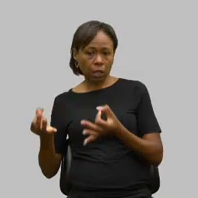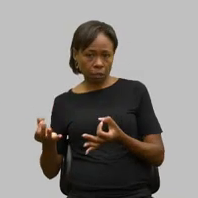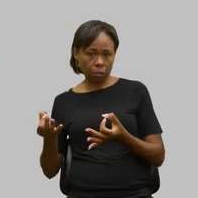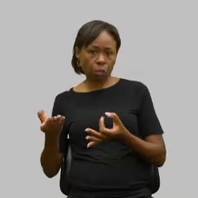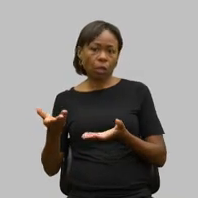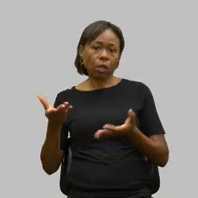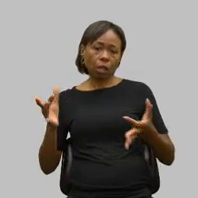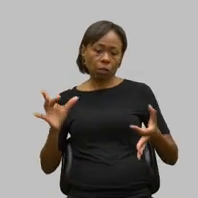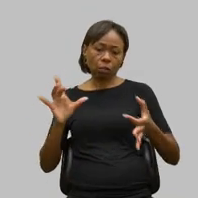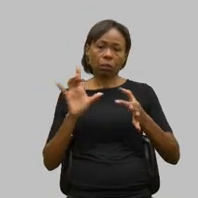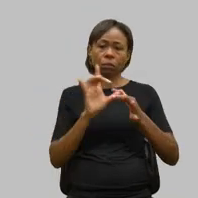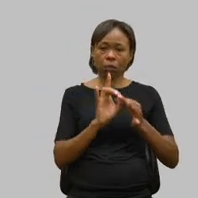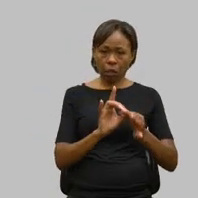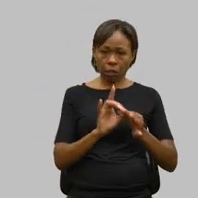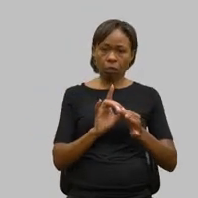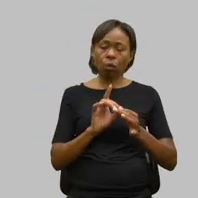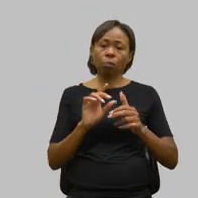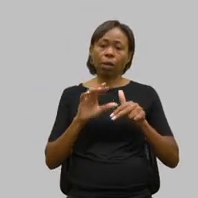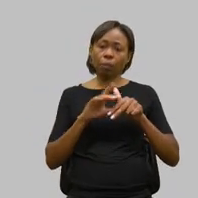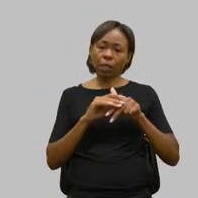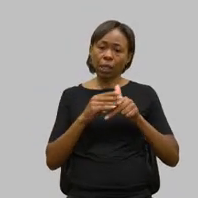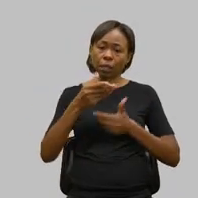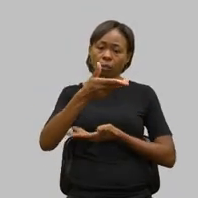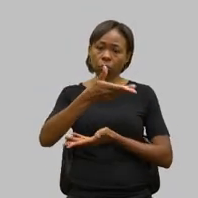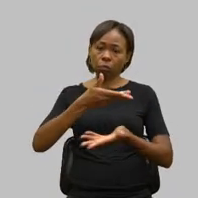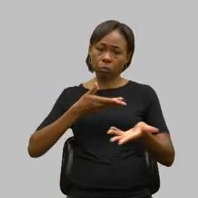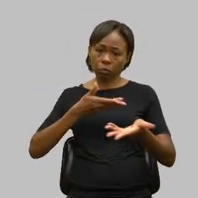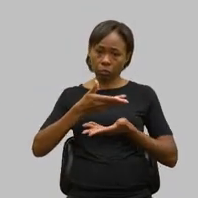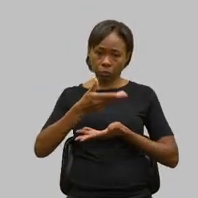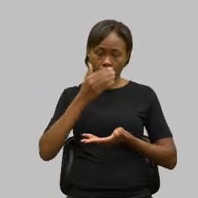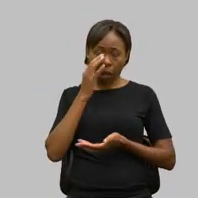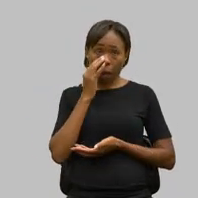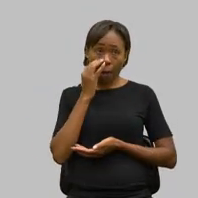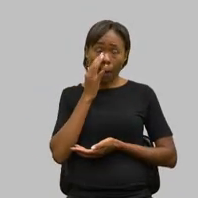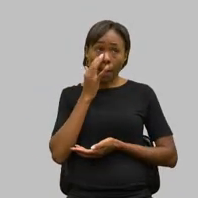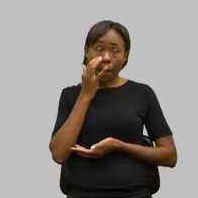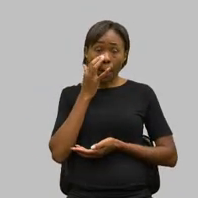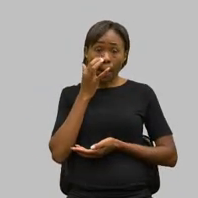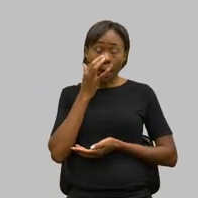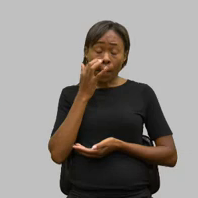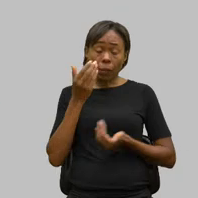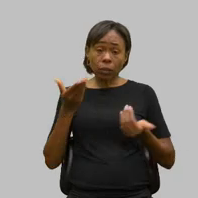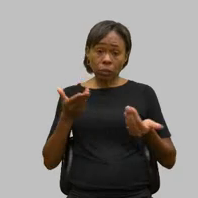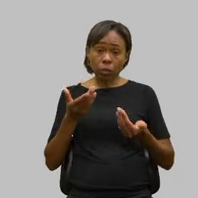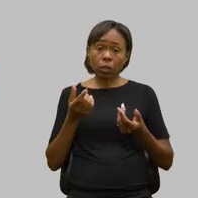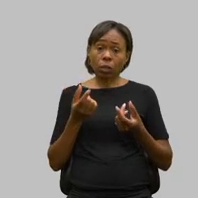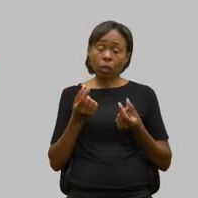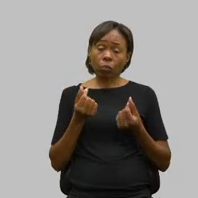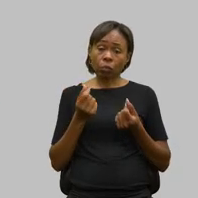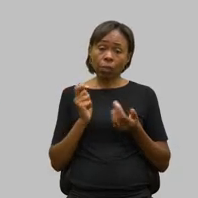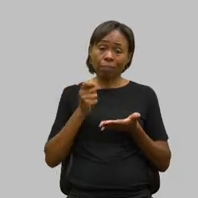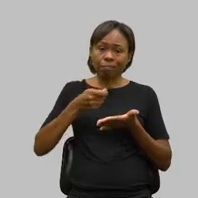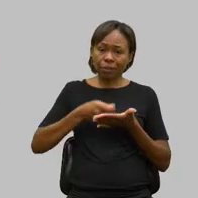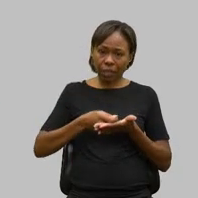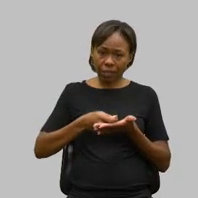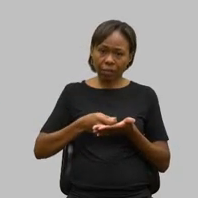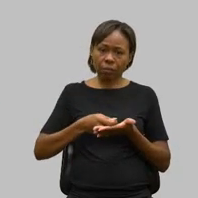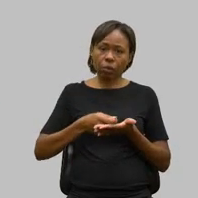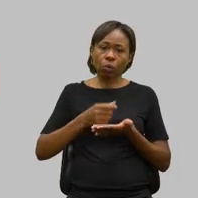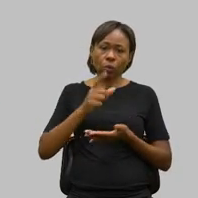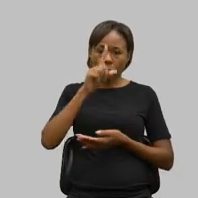Então, nós vamos discutir agora e nós vamos, então, mudar a remuneração dos hospitais que se encaixarem dentro disso.